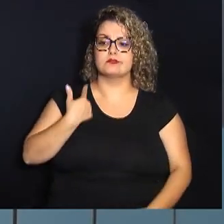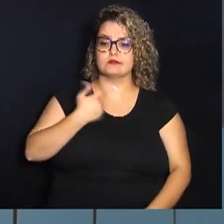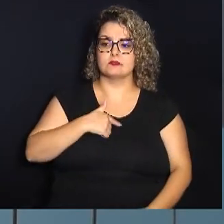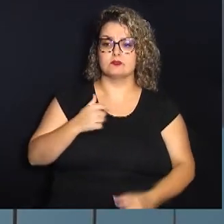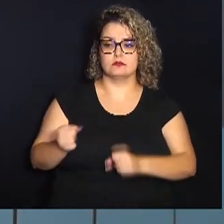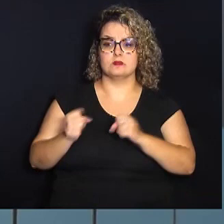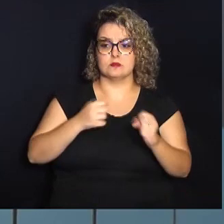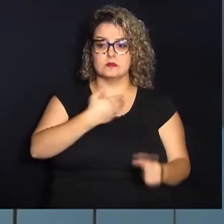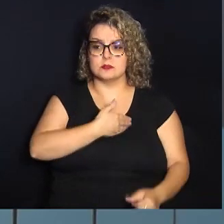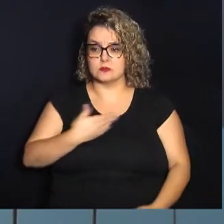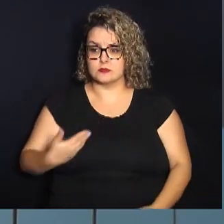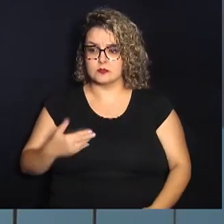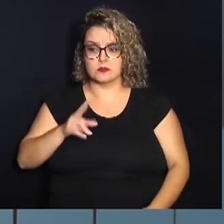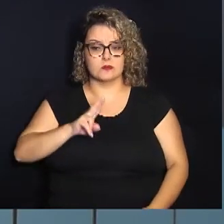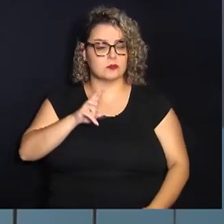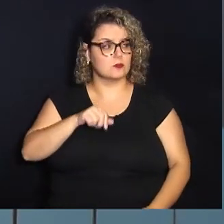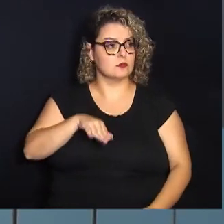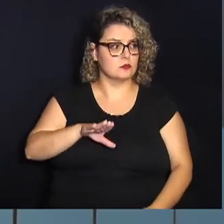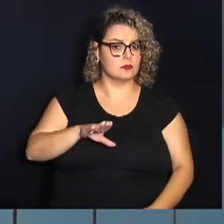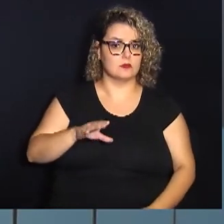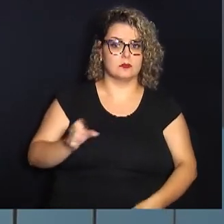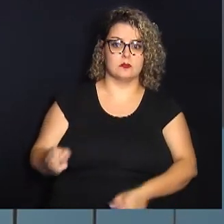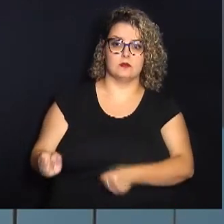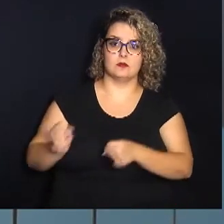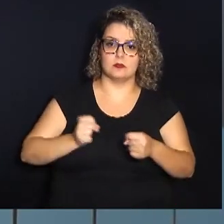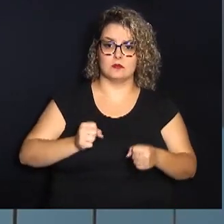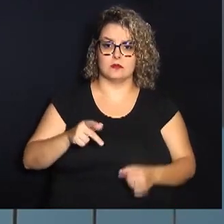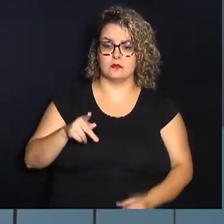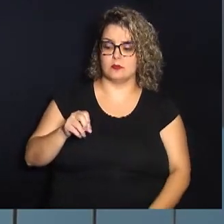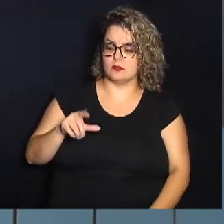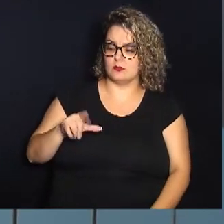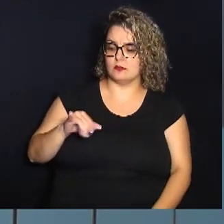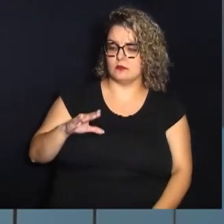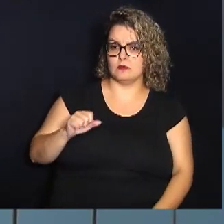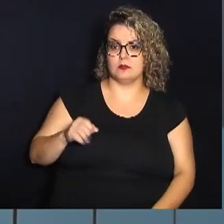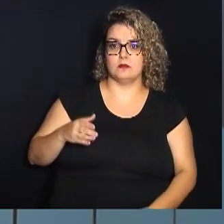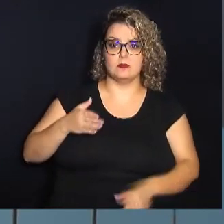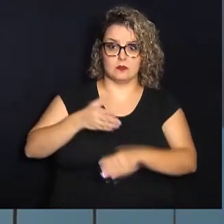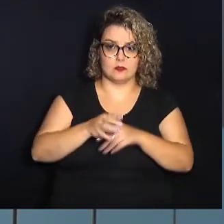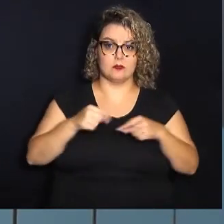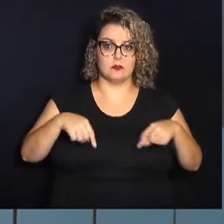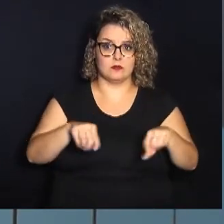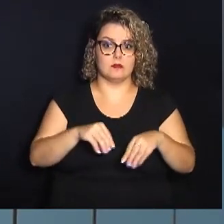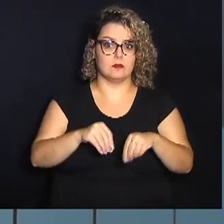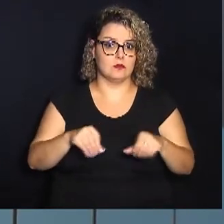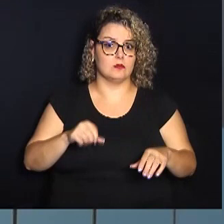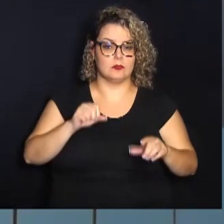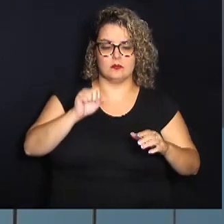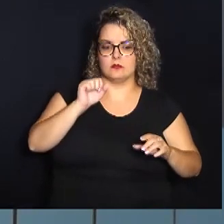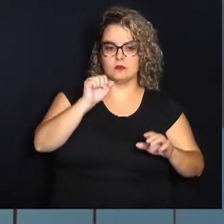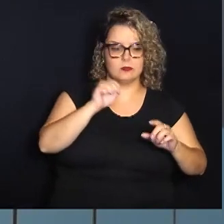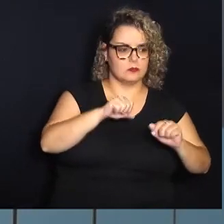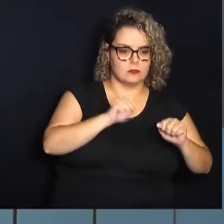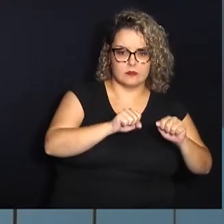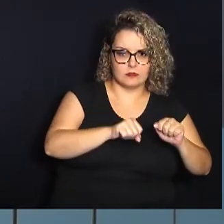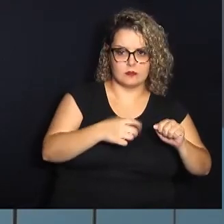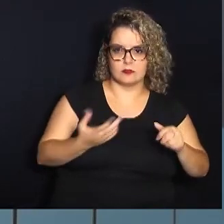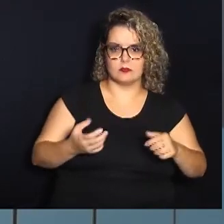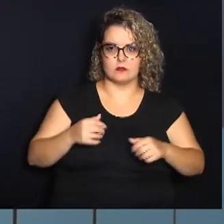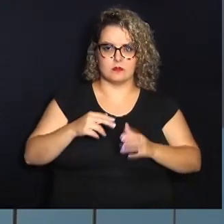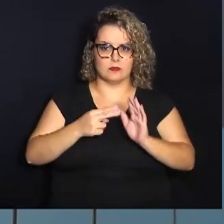público, utilizar mais o seu poder de polícia, entrar nesses terrenos, porque bate uma vez, não tem ninguém, notifica, não aparece